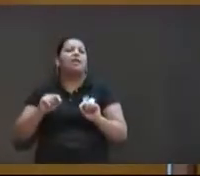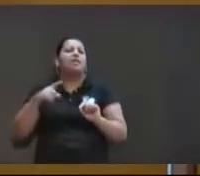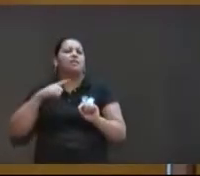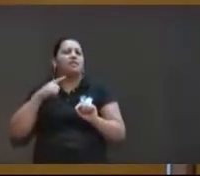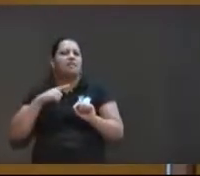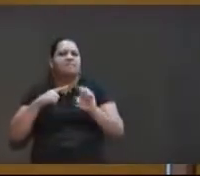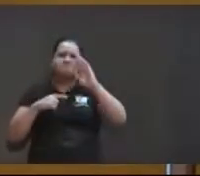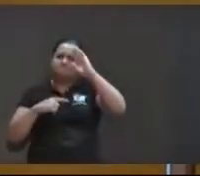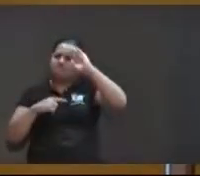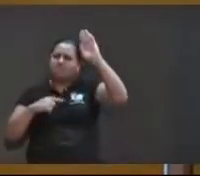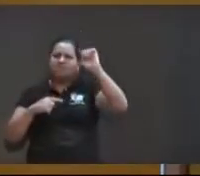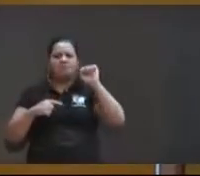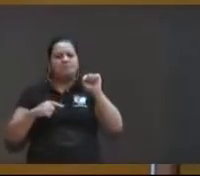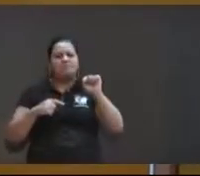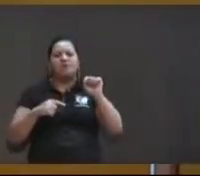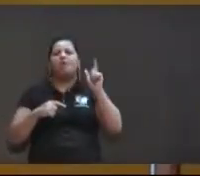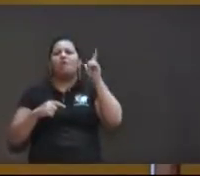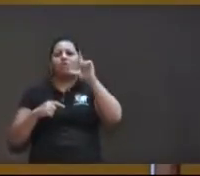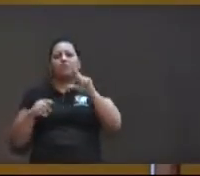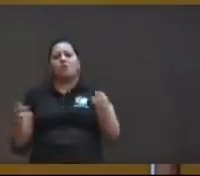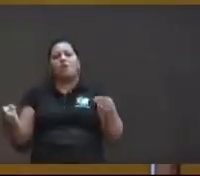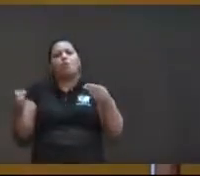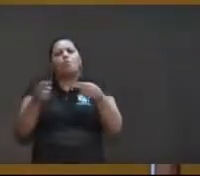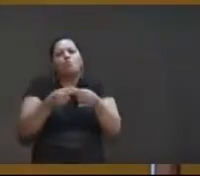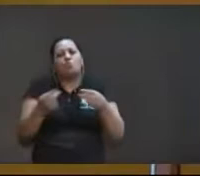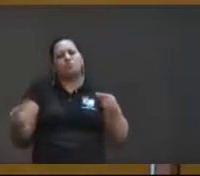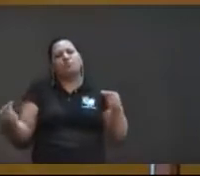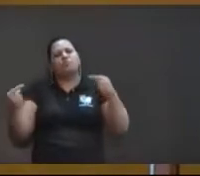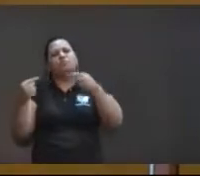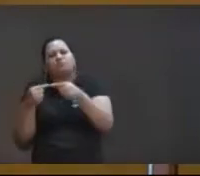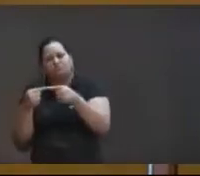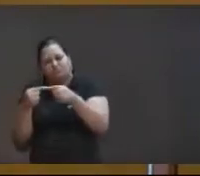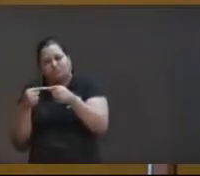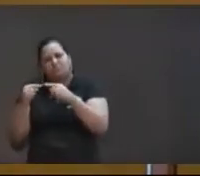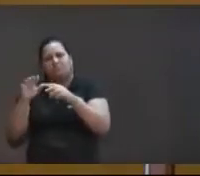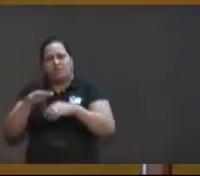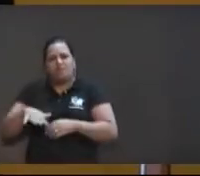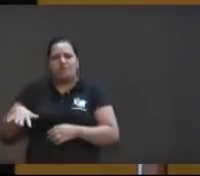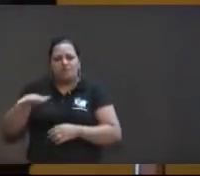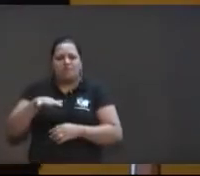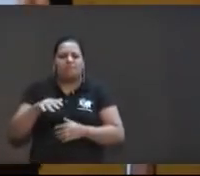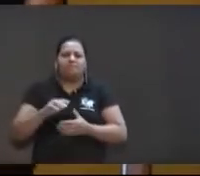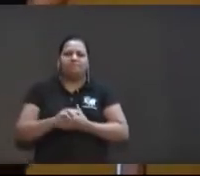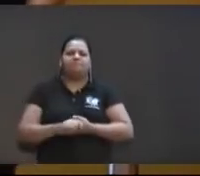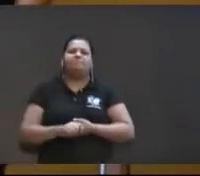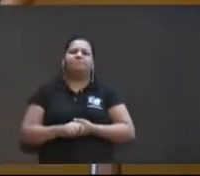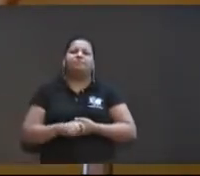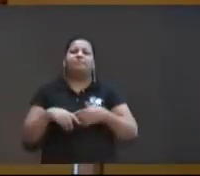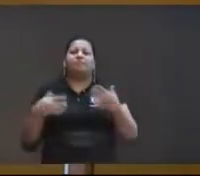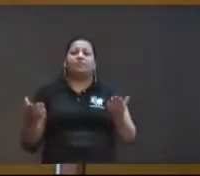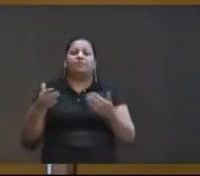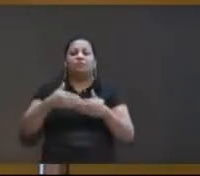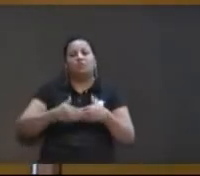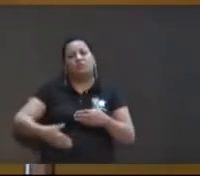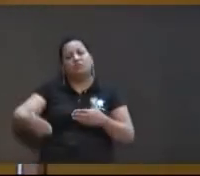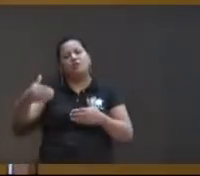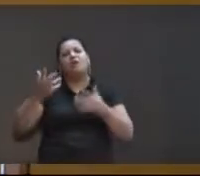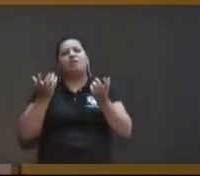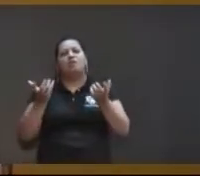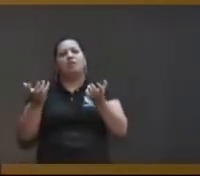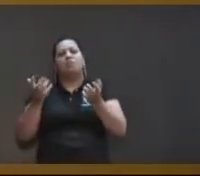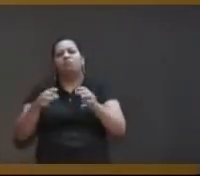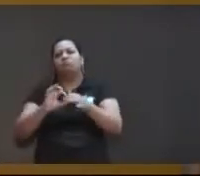principais né do nosso o nosso estudo então a partir de agora eu gostaria de de